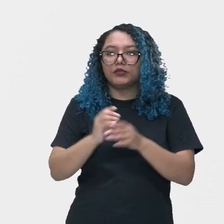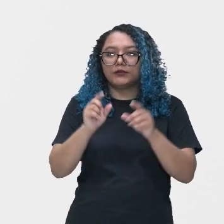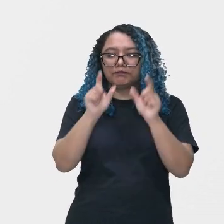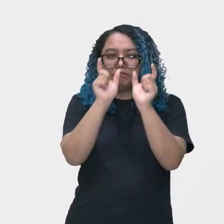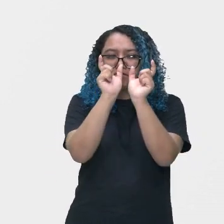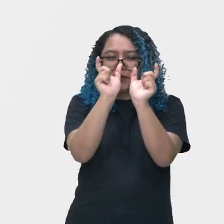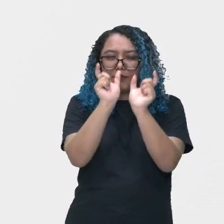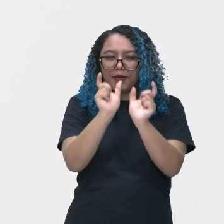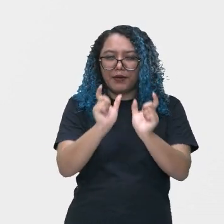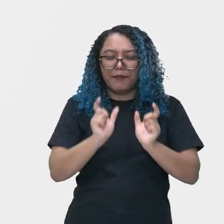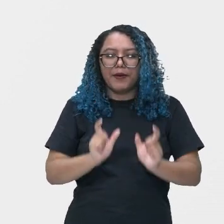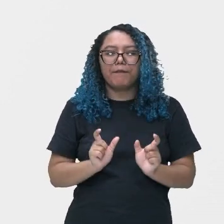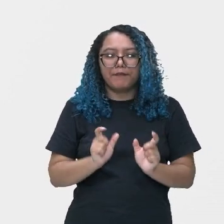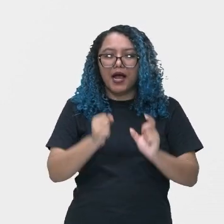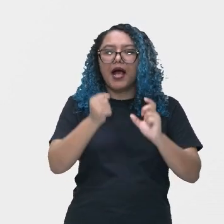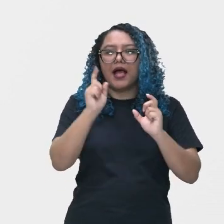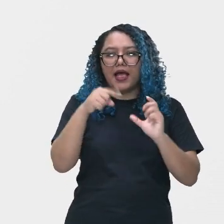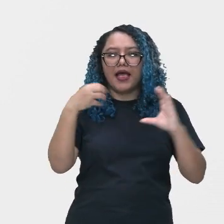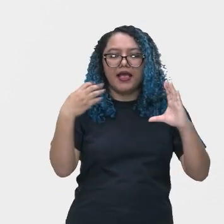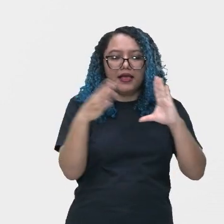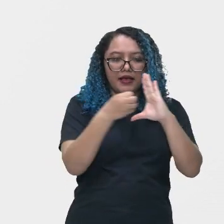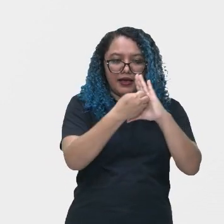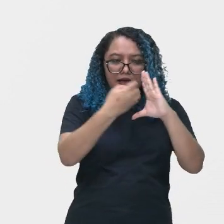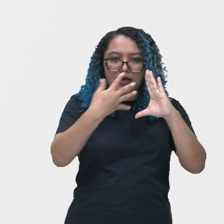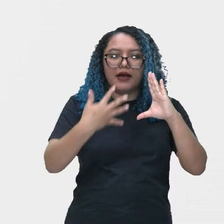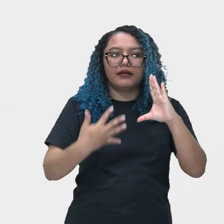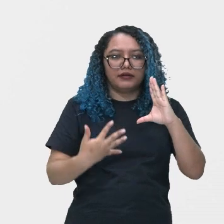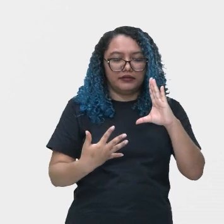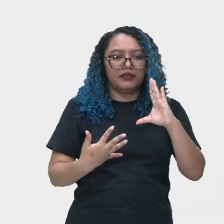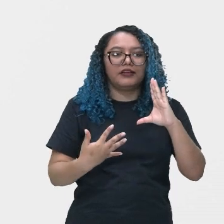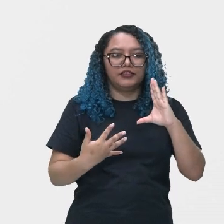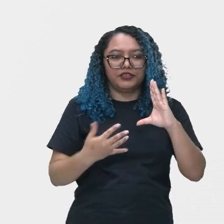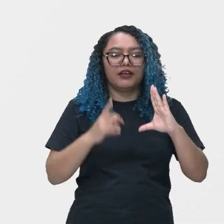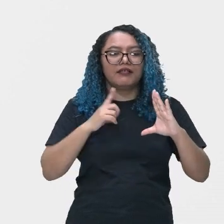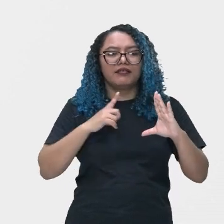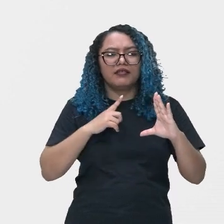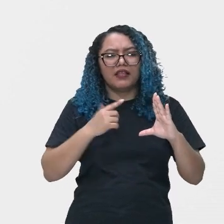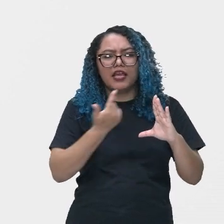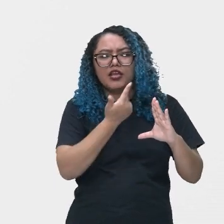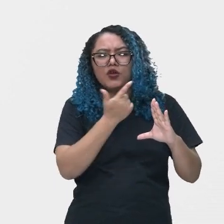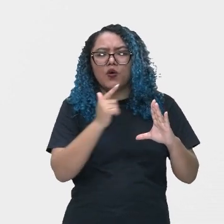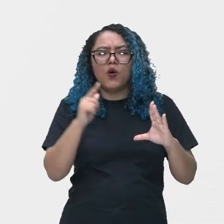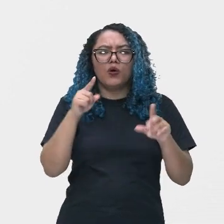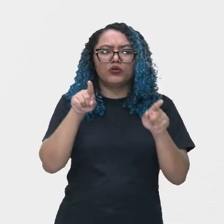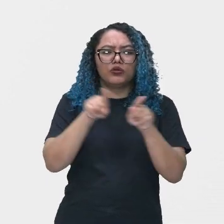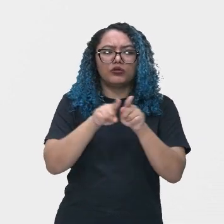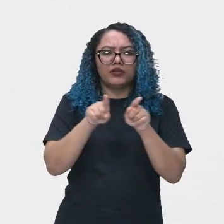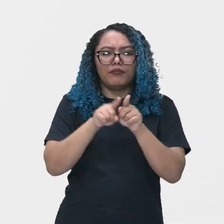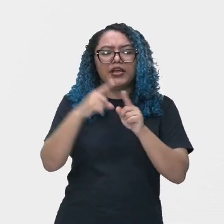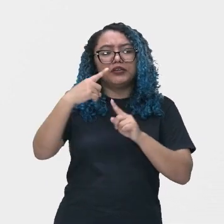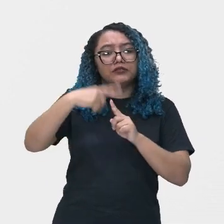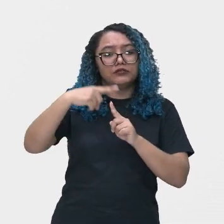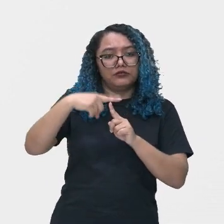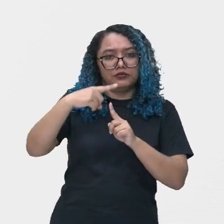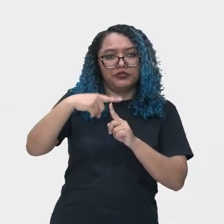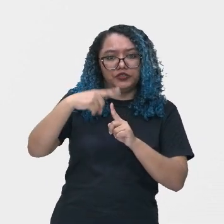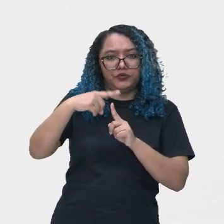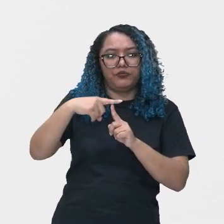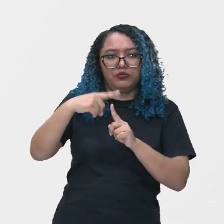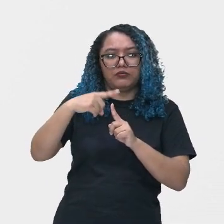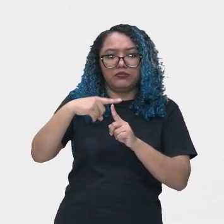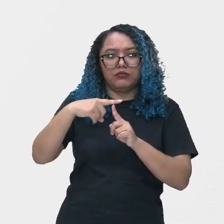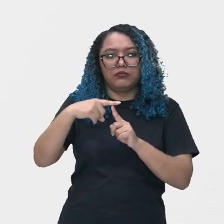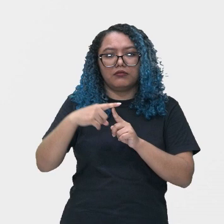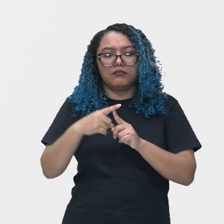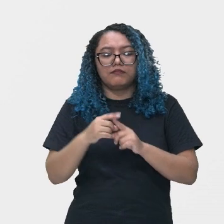aqui, certo? Tem outro tipo aqui de formato de fake news que identificam algumas características